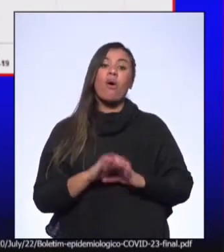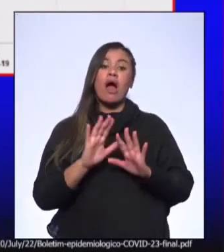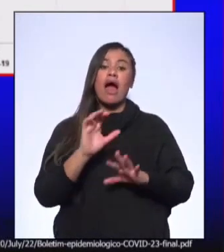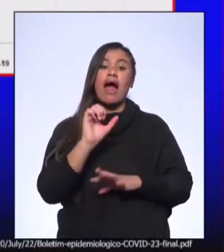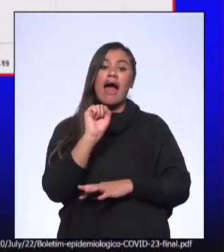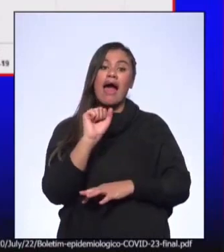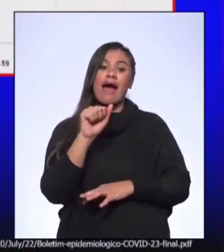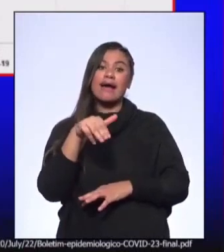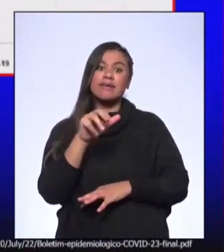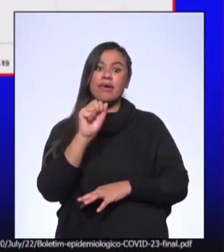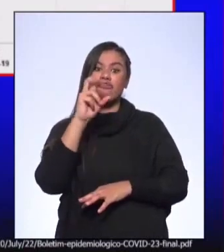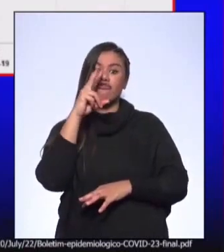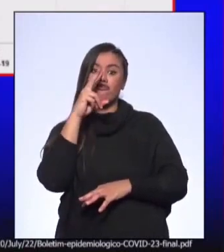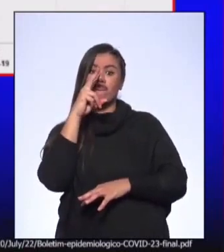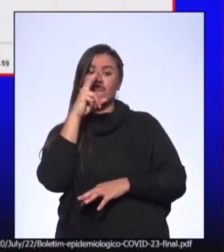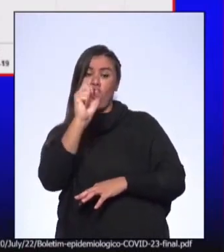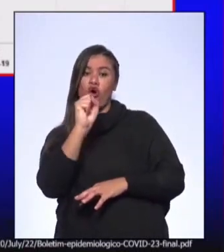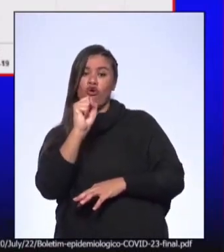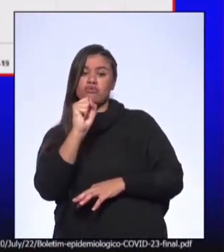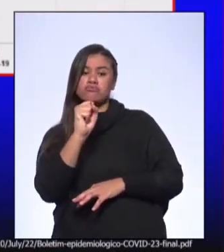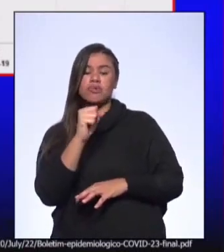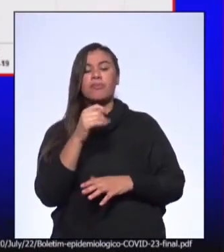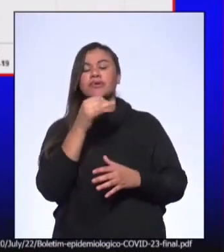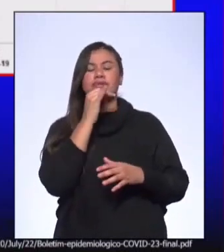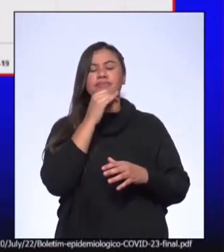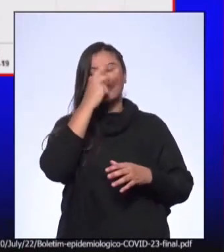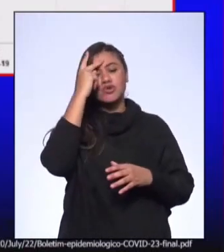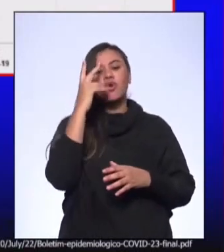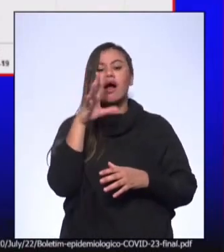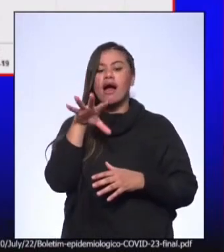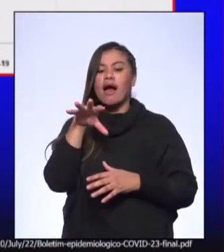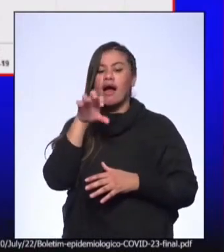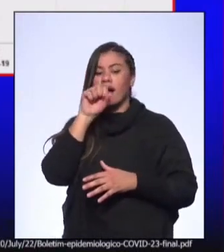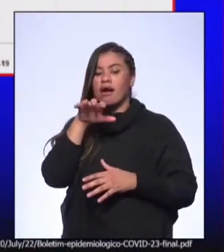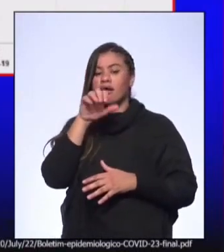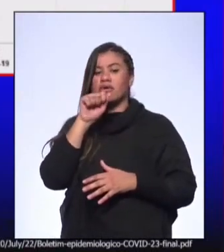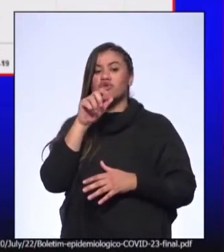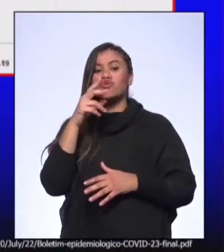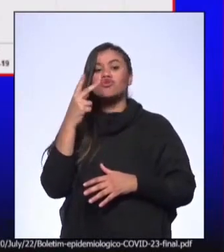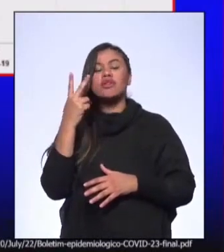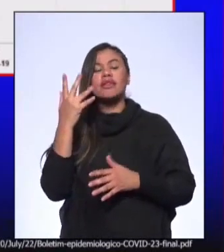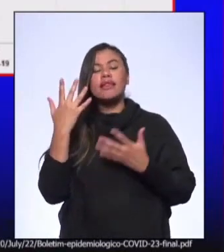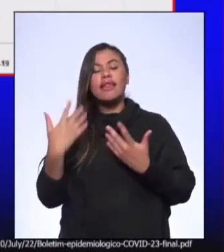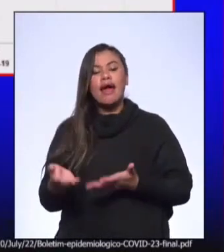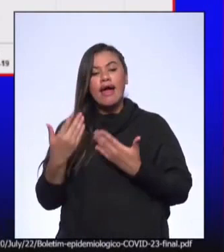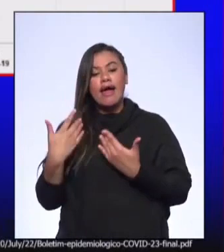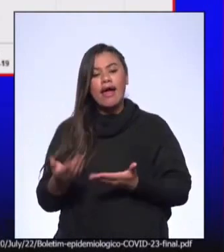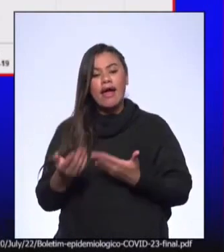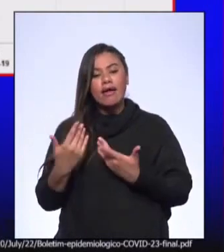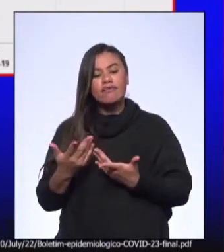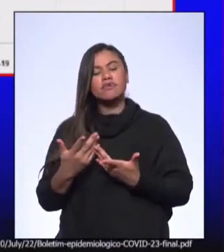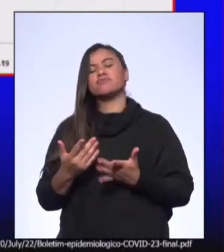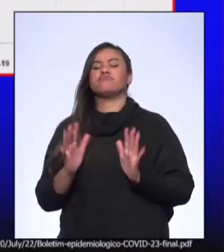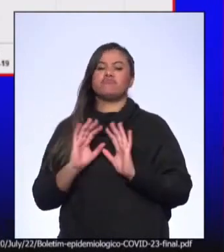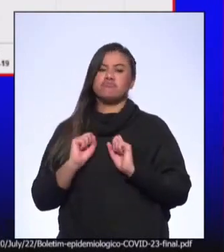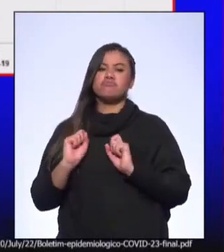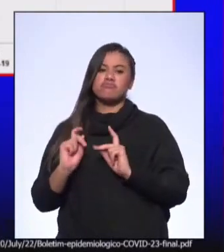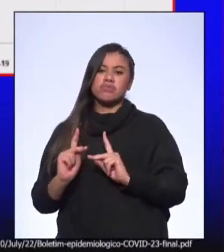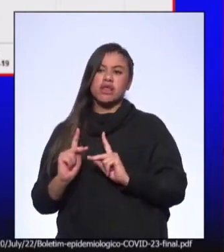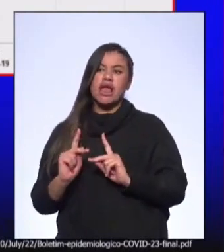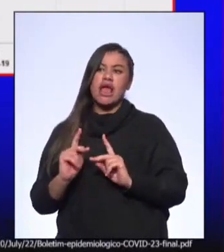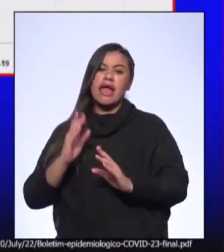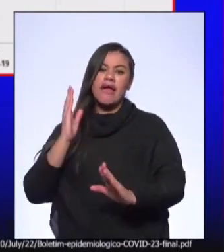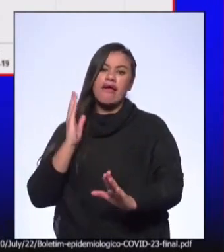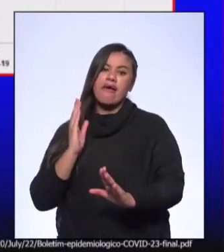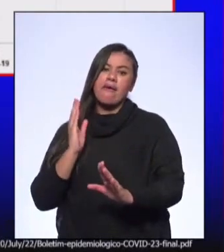né? Então, os casos de asma leve e os casos intermediários ainda não foram caracterizados